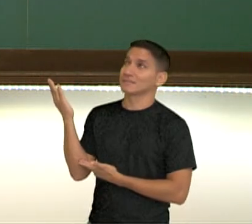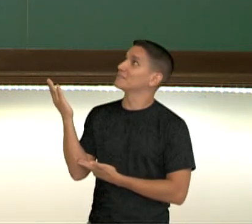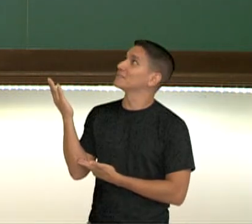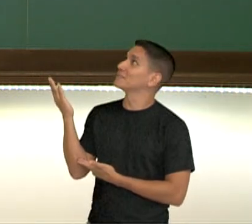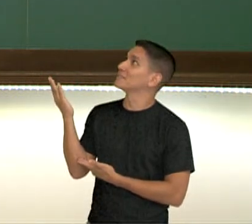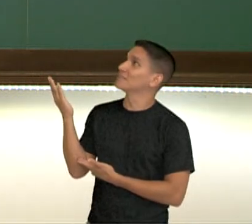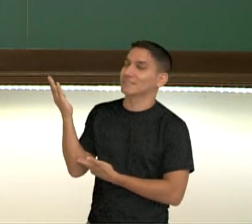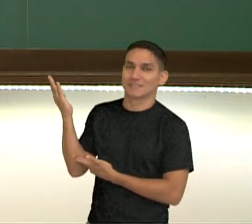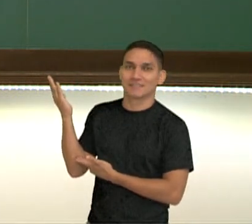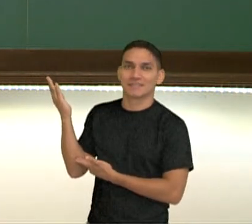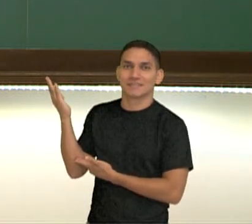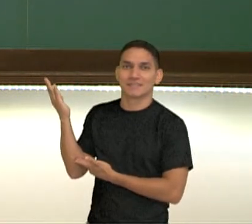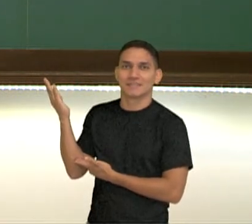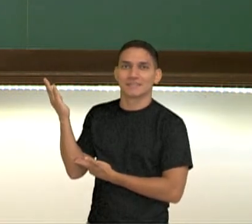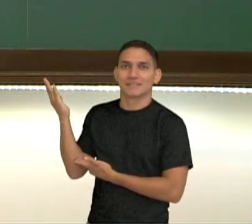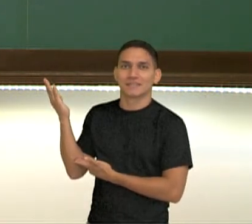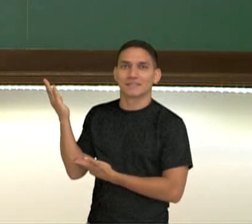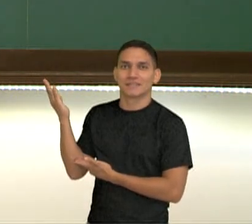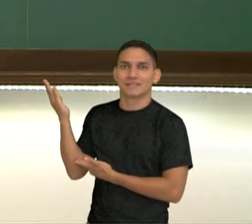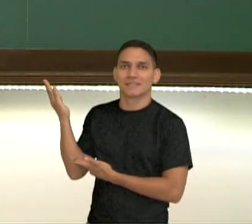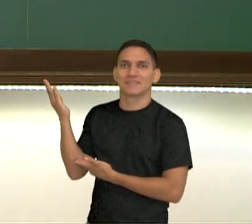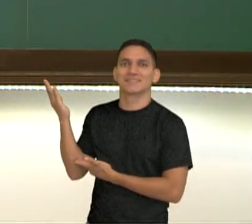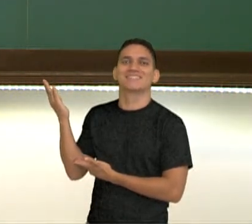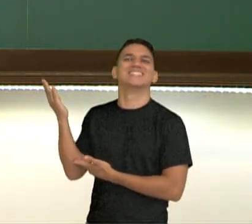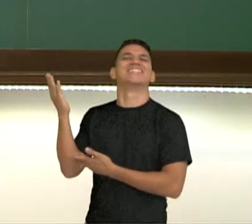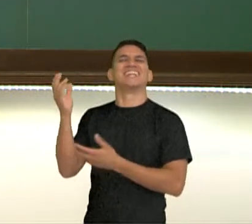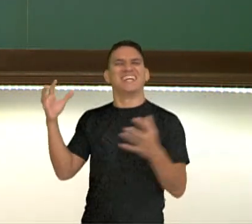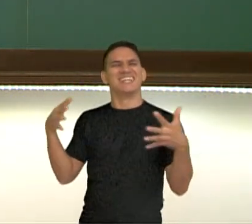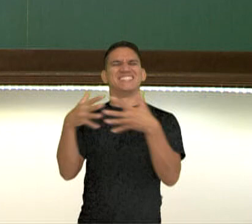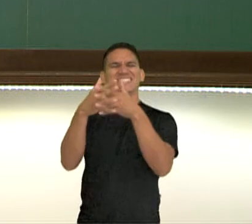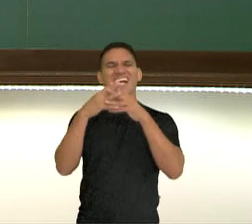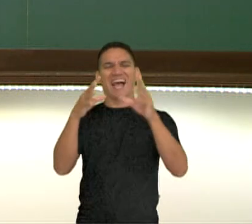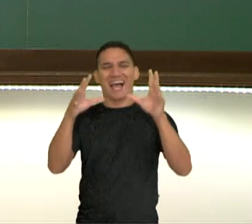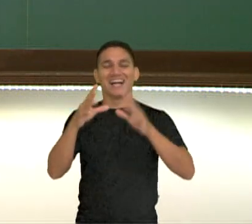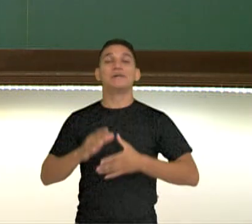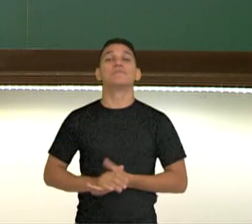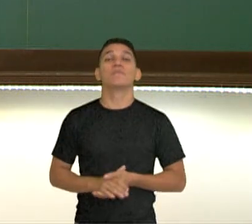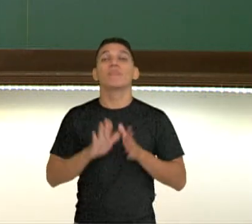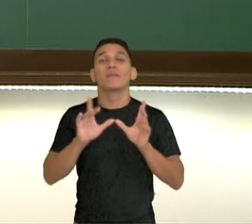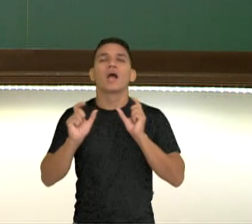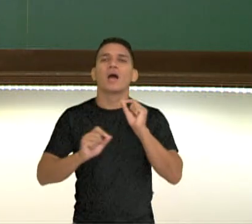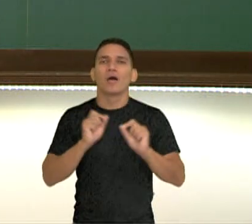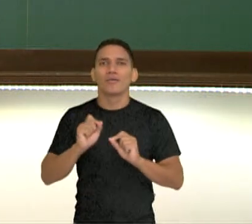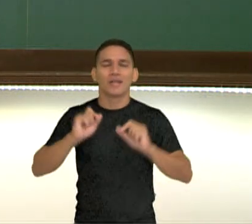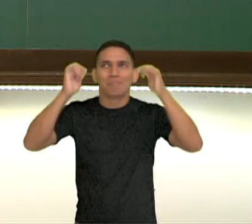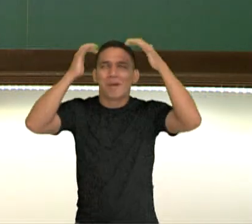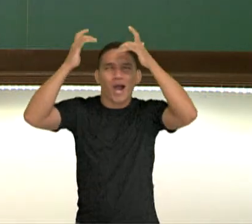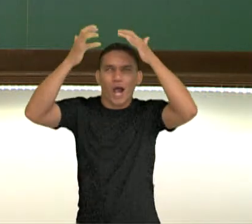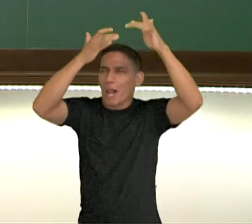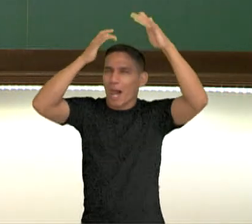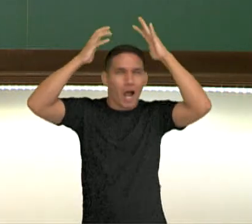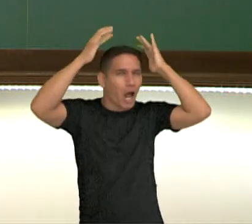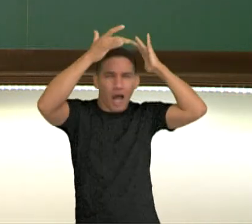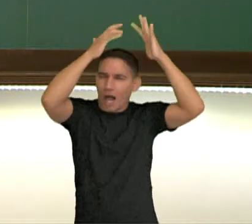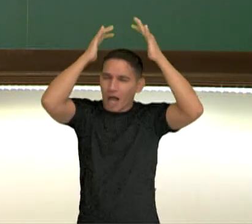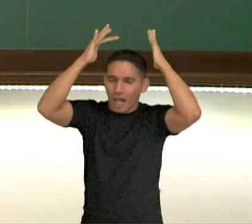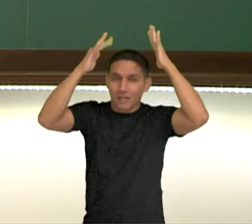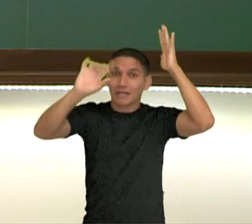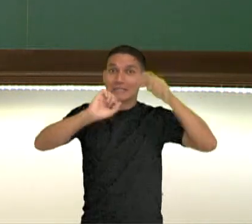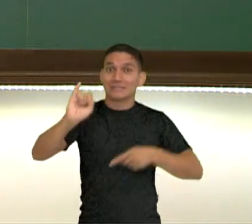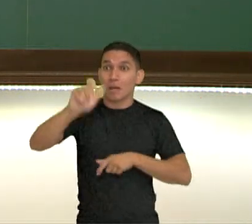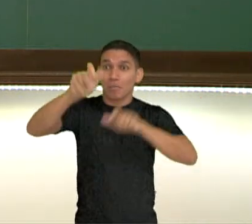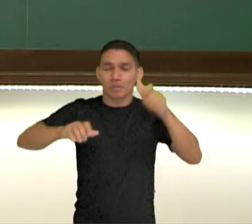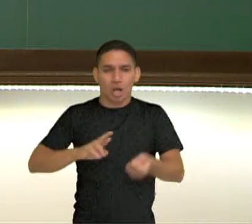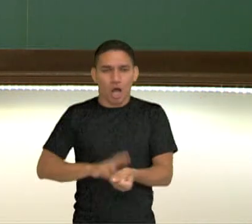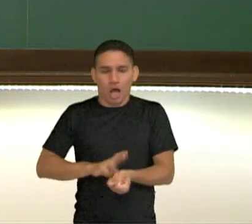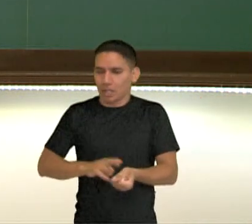pepeito estala bate estala peito estala bate cara ó a cabeça da gente imagina imagina quem tem